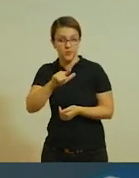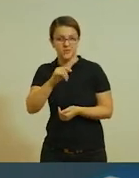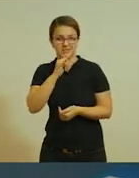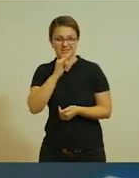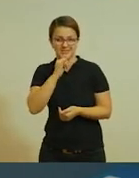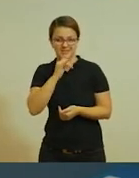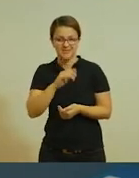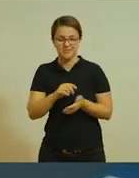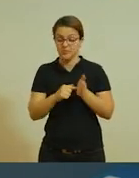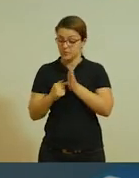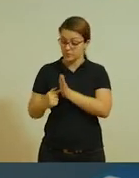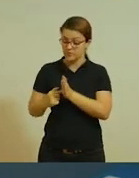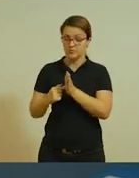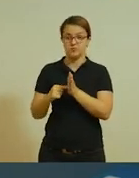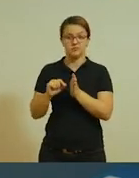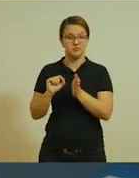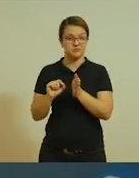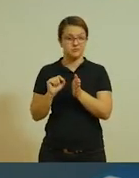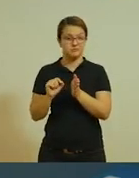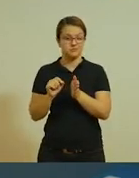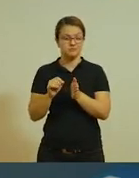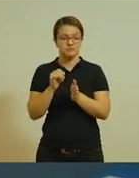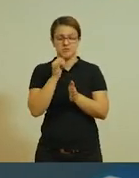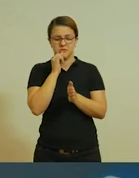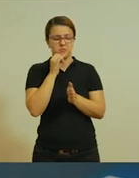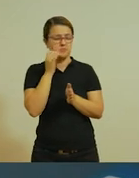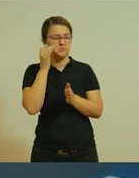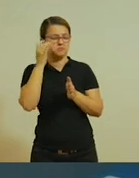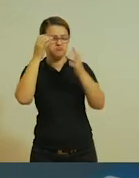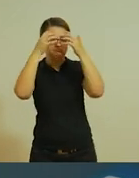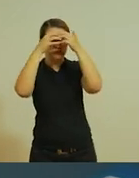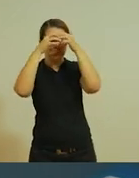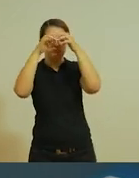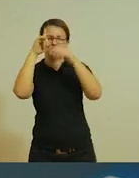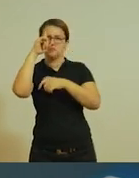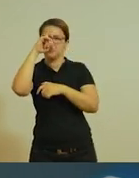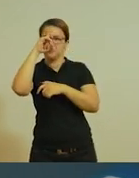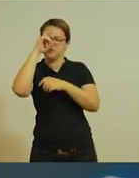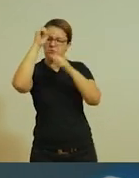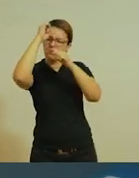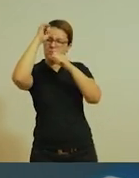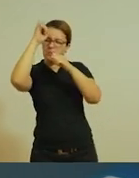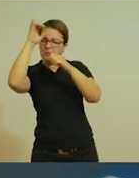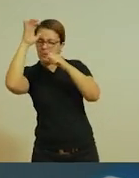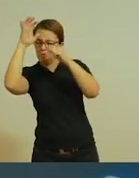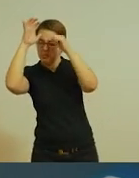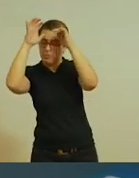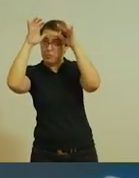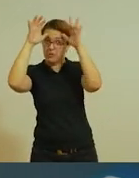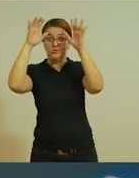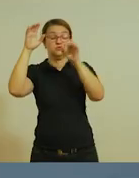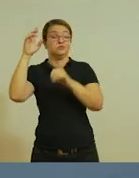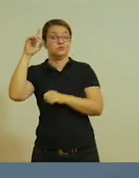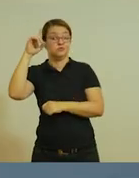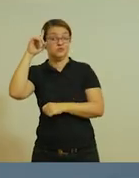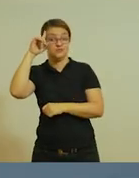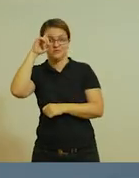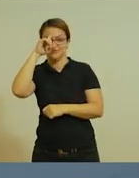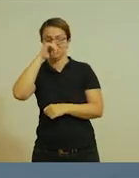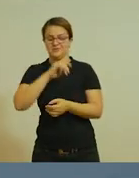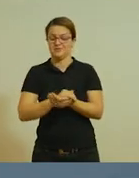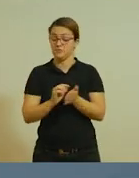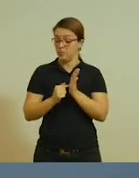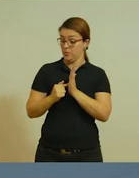com deficiência, ela pode ter prejuízo na imaginação, ela tem dificuldade de criar algo do nada. Quando